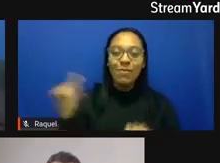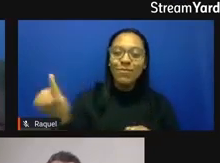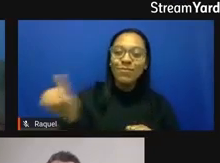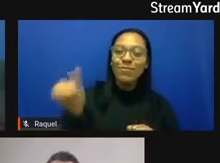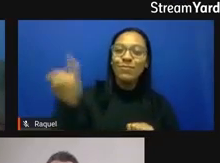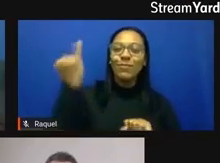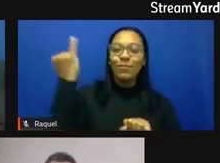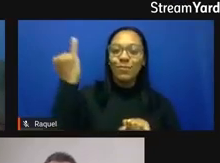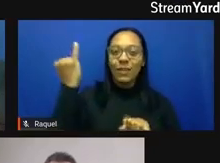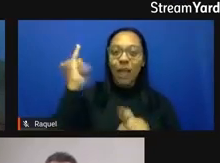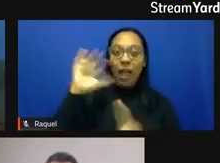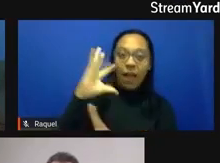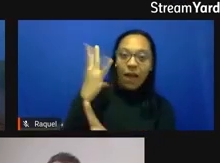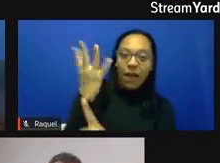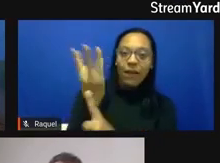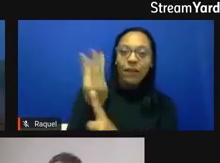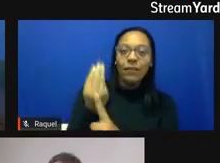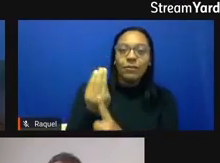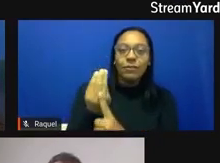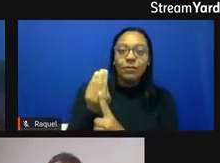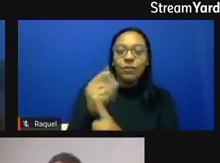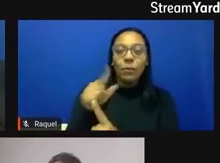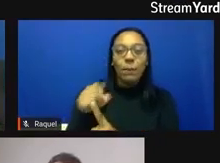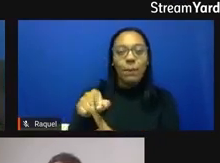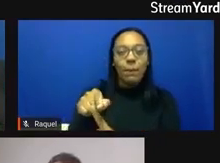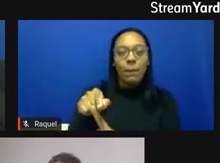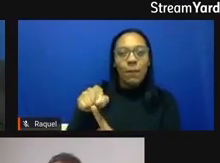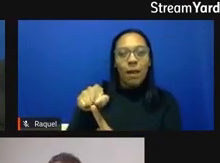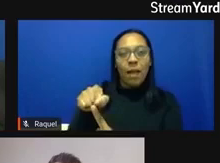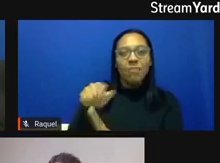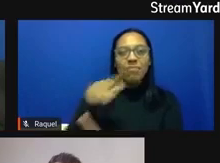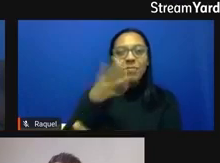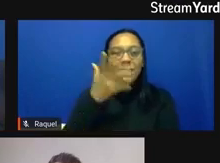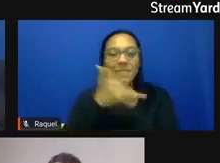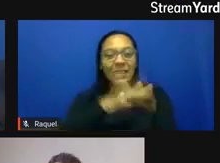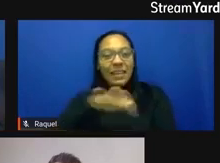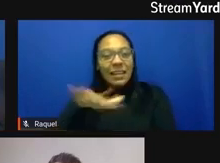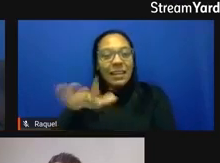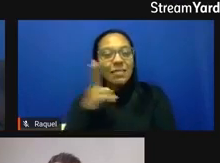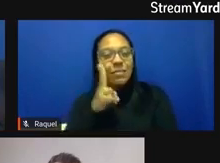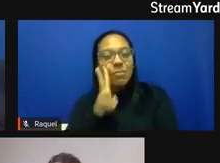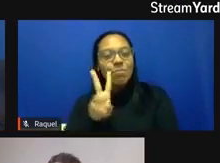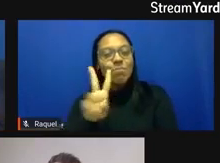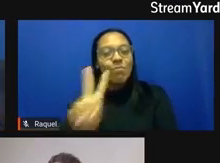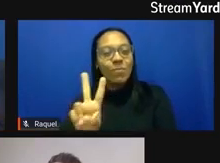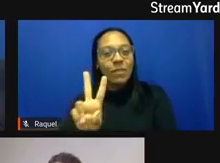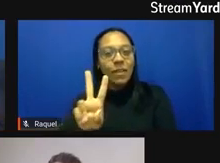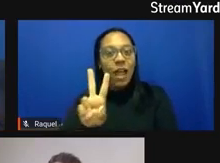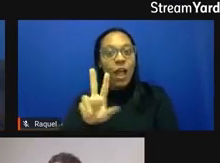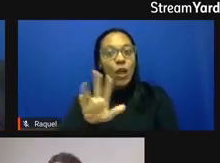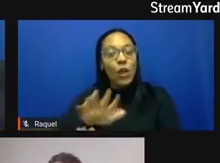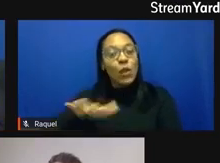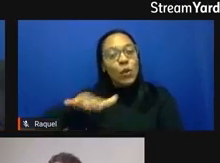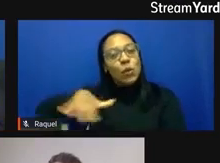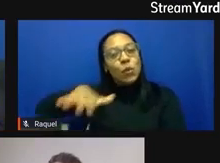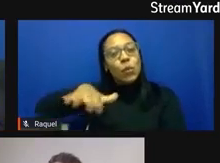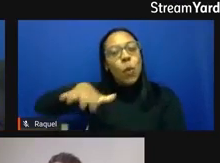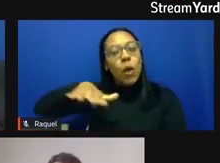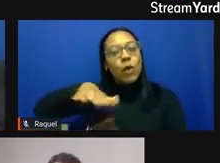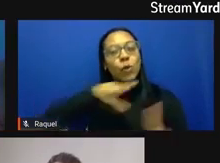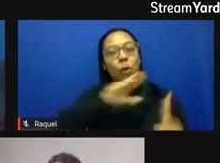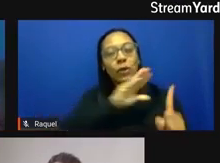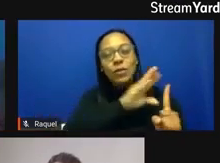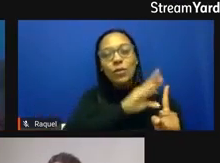da arte para o reconhecimento para as crianças reconhecerem situações de abuso. E para